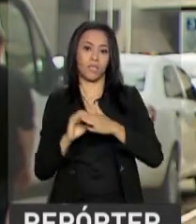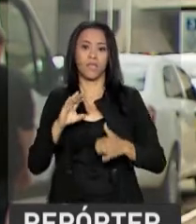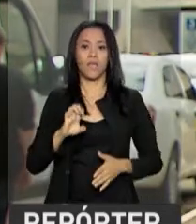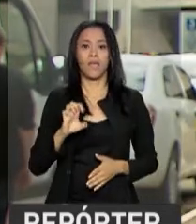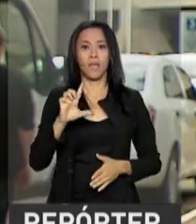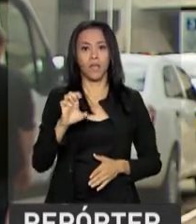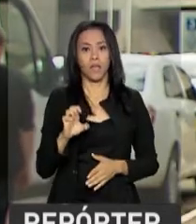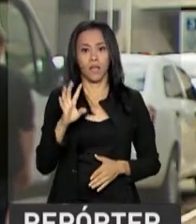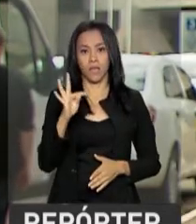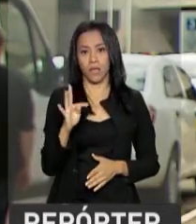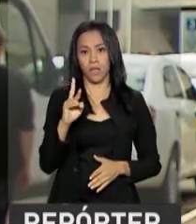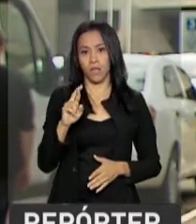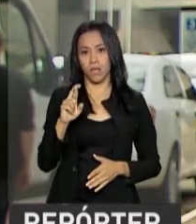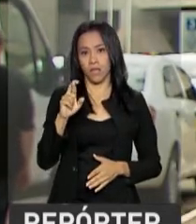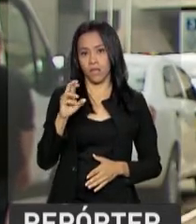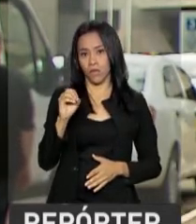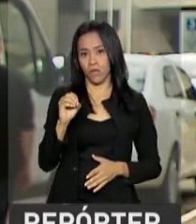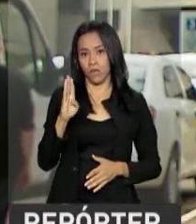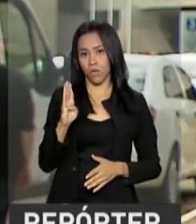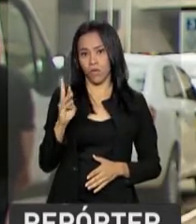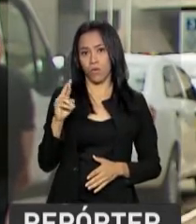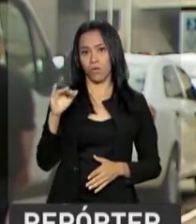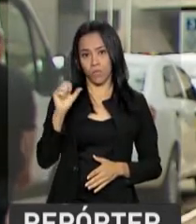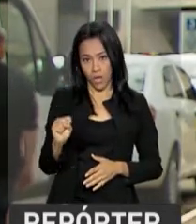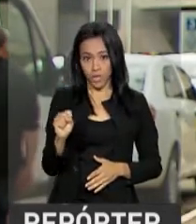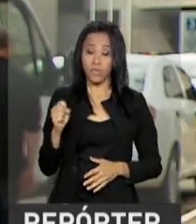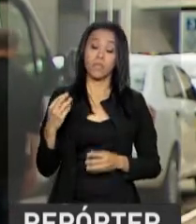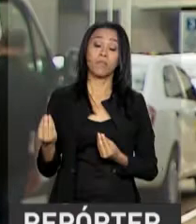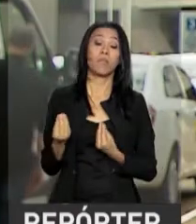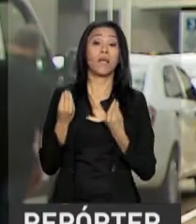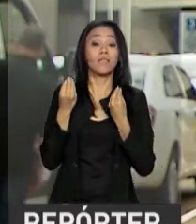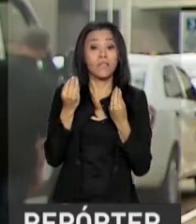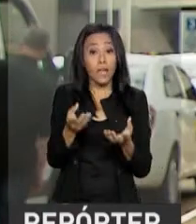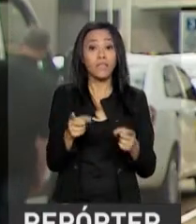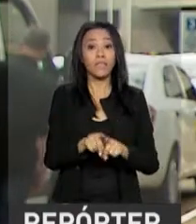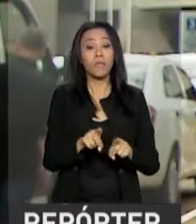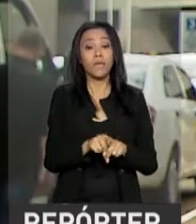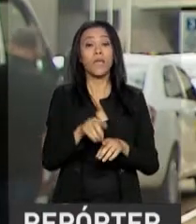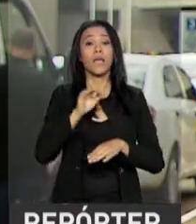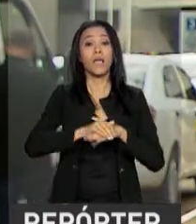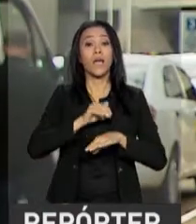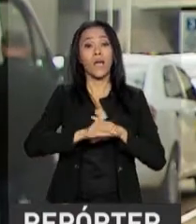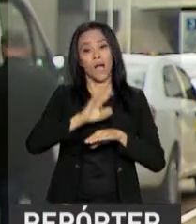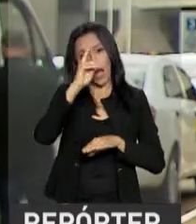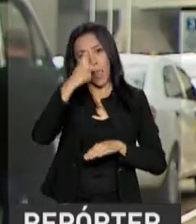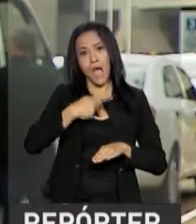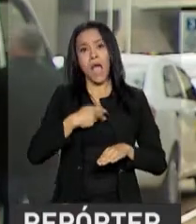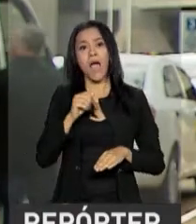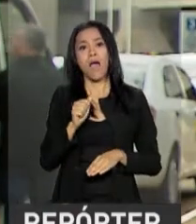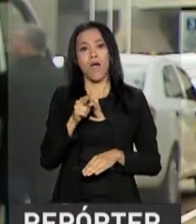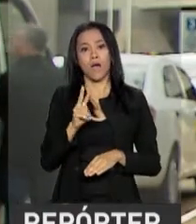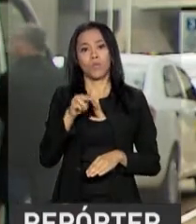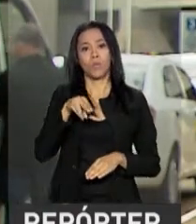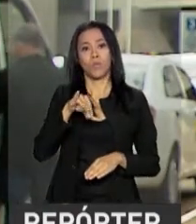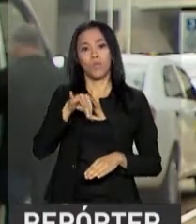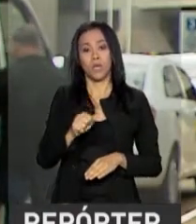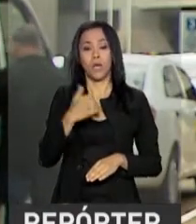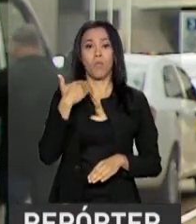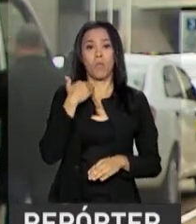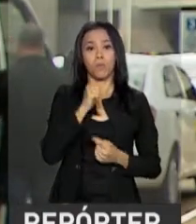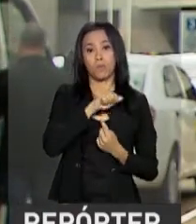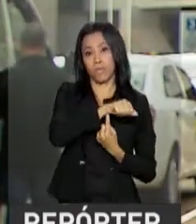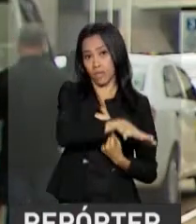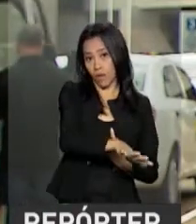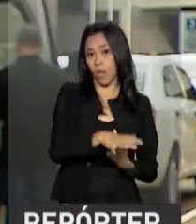projetos como de simplificação tributária e que dá autonomia ao banco central o guardian destacou o programa de parcerias e